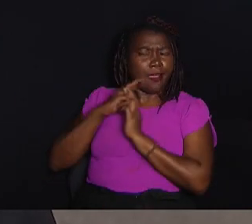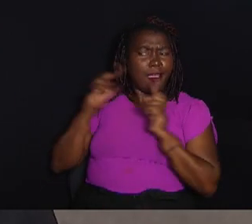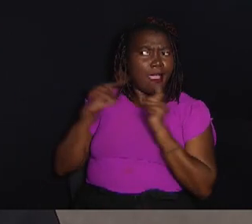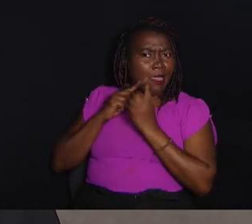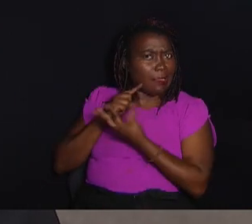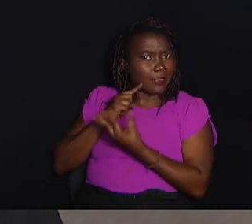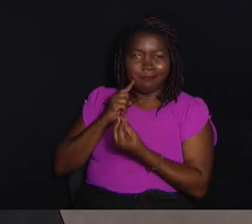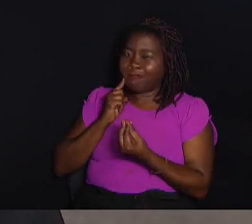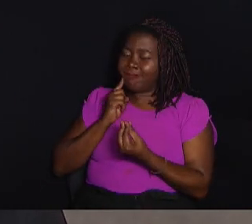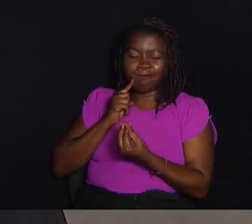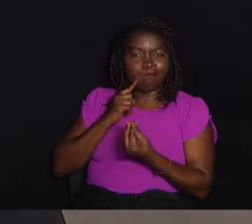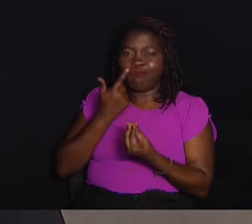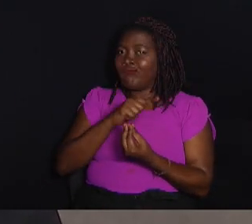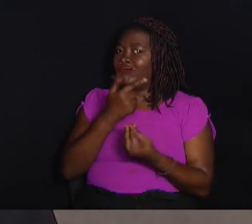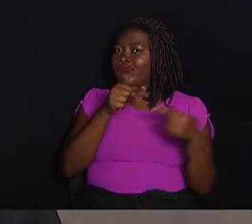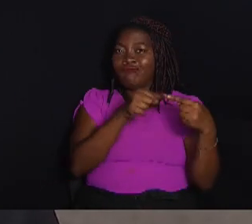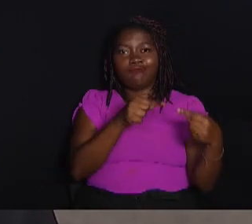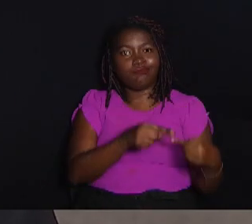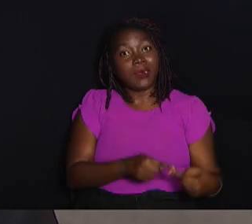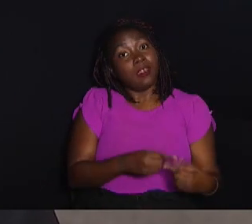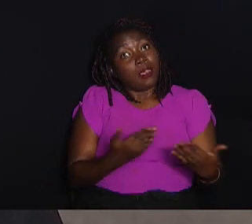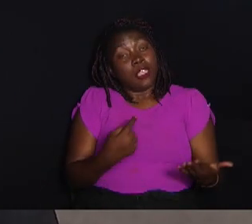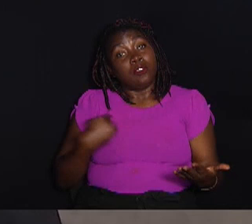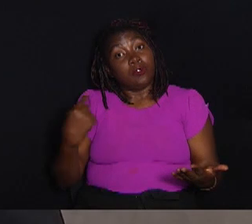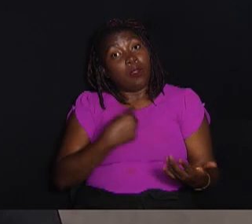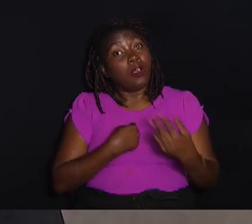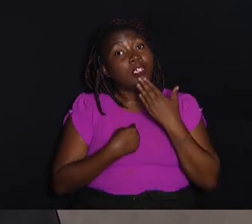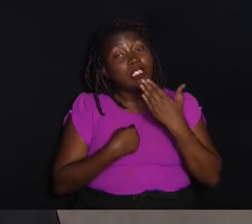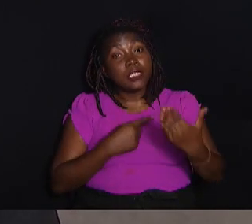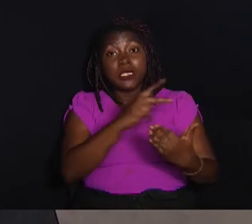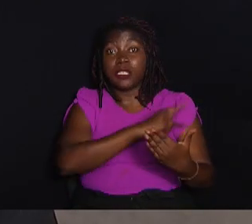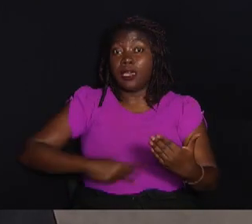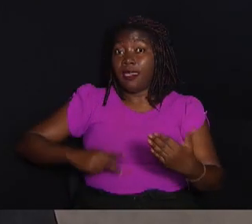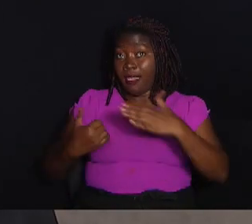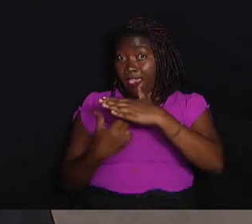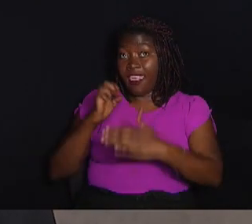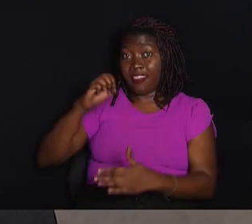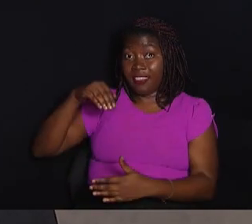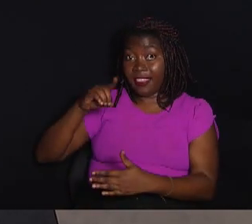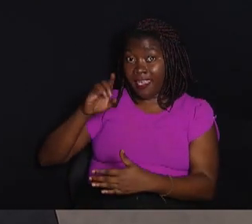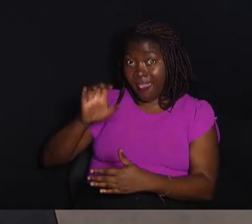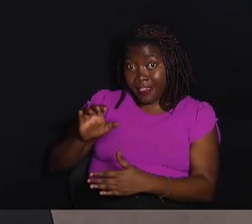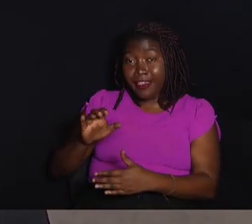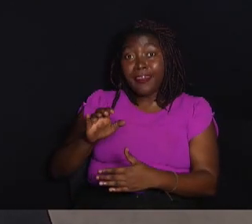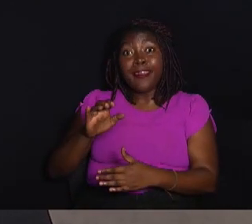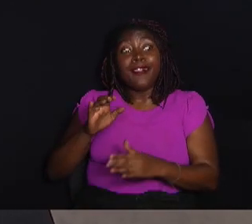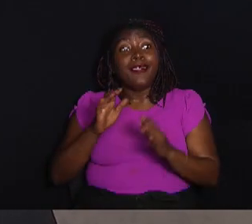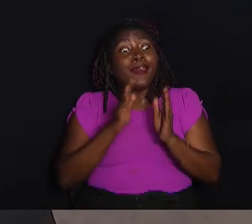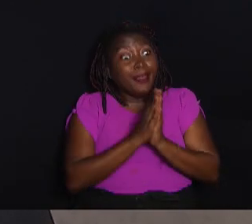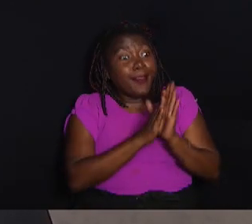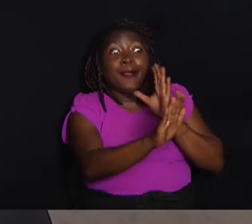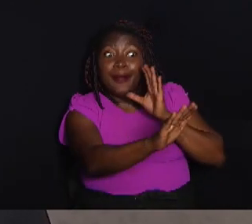não estavam adequado então nós solicitamos ao presidente da Inc que fizesse chegar a nossa mão esses